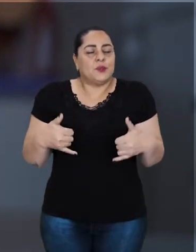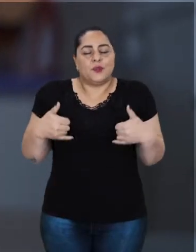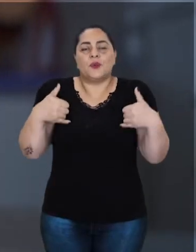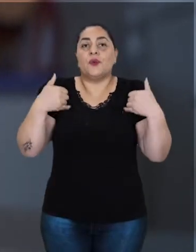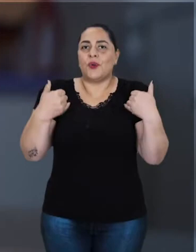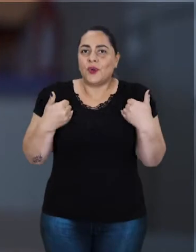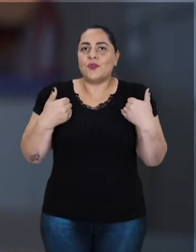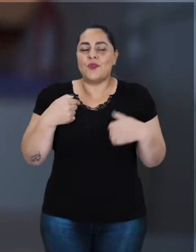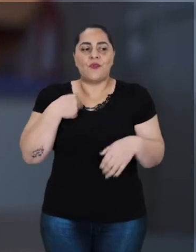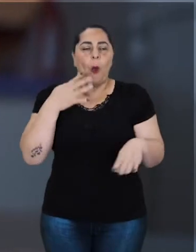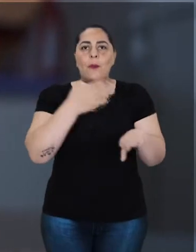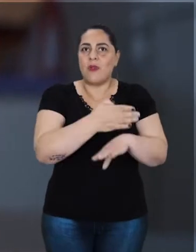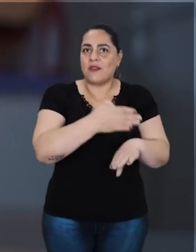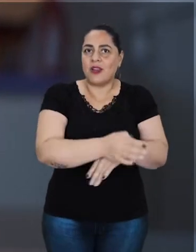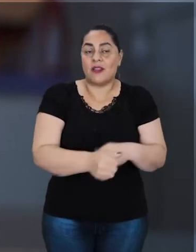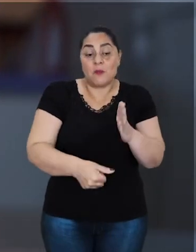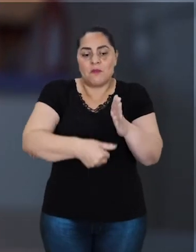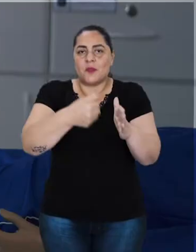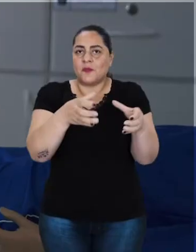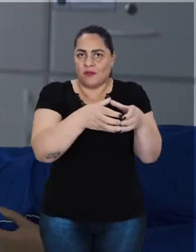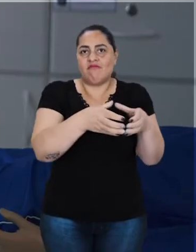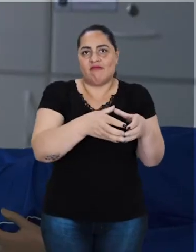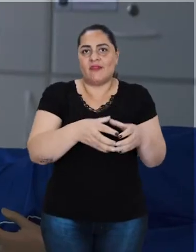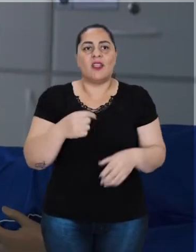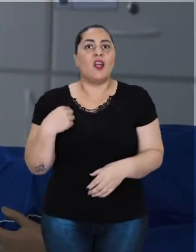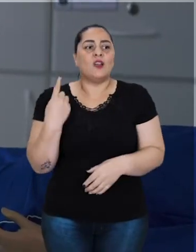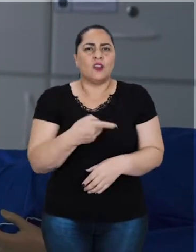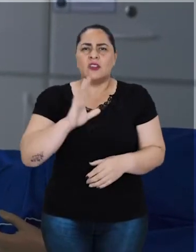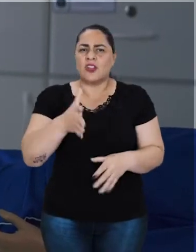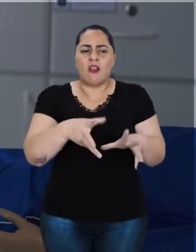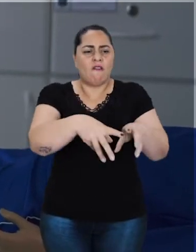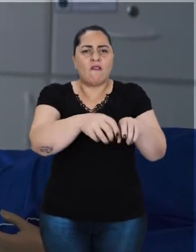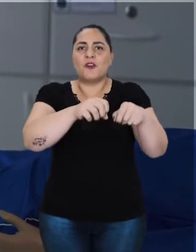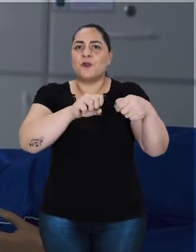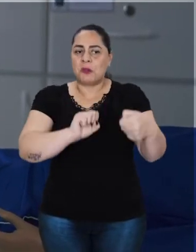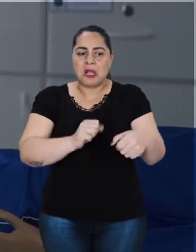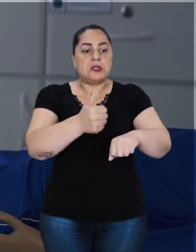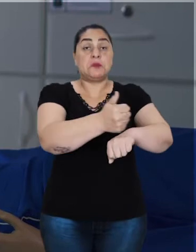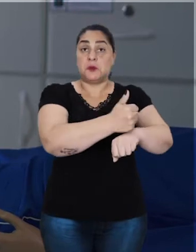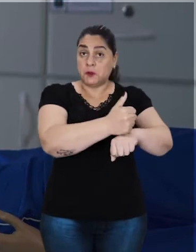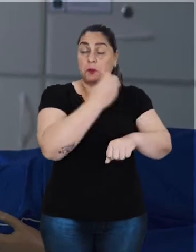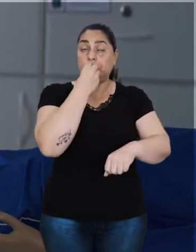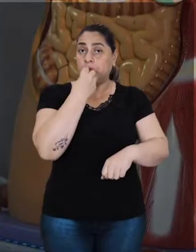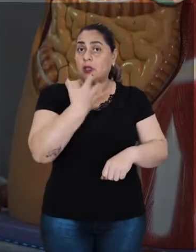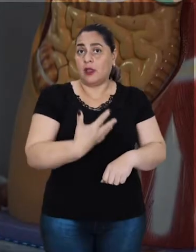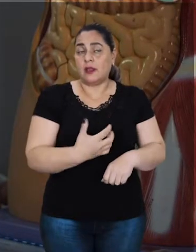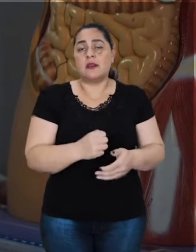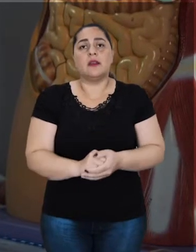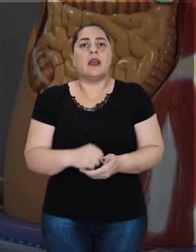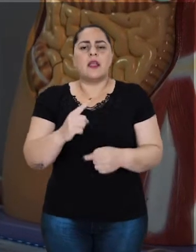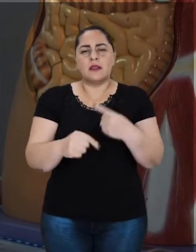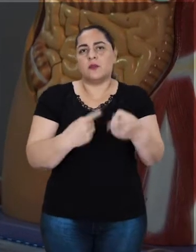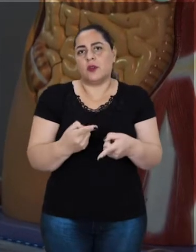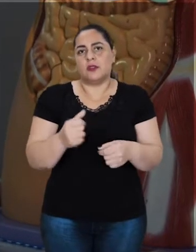orgulho para a gente ter participado dessa primeira turma. Estamos todas formadas, todas bem profissionalmente. Após ter